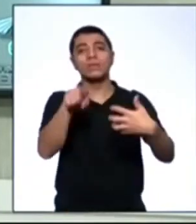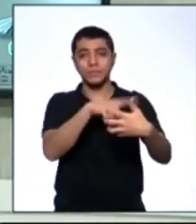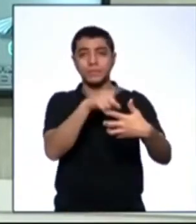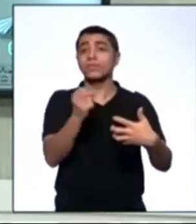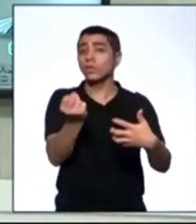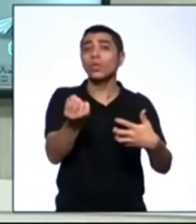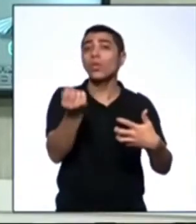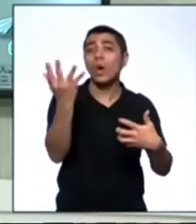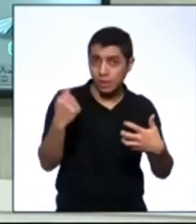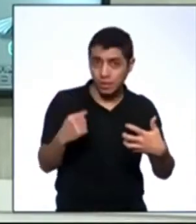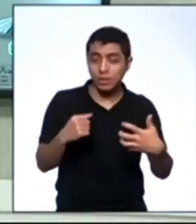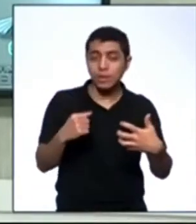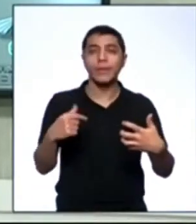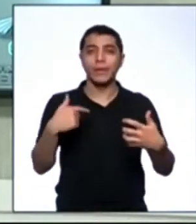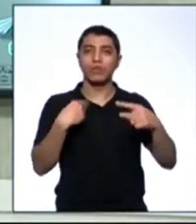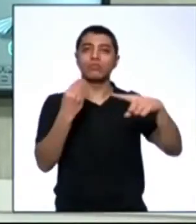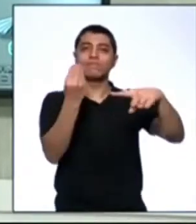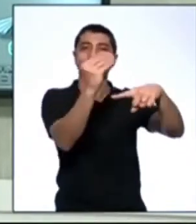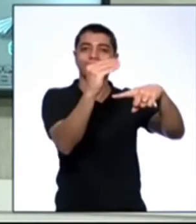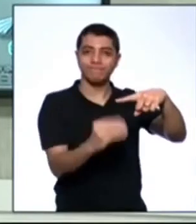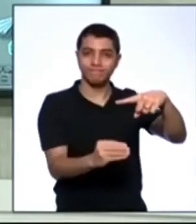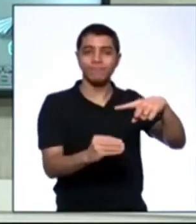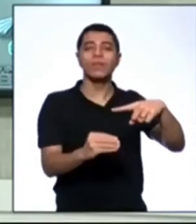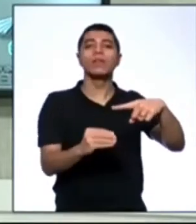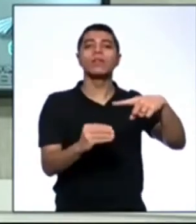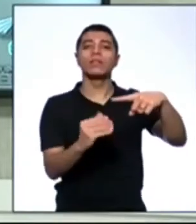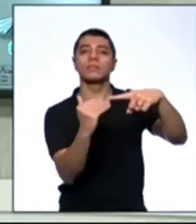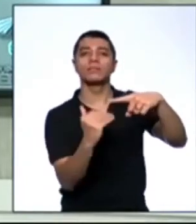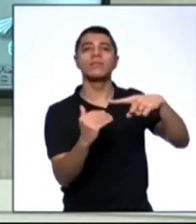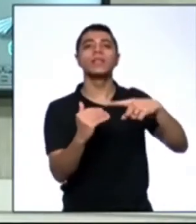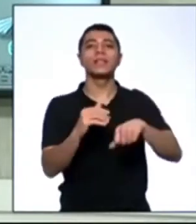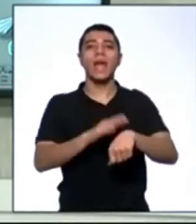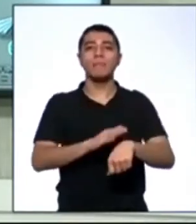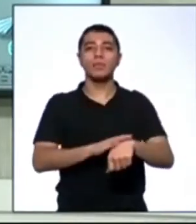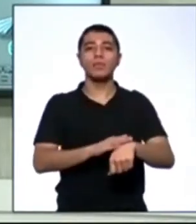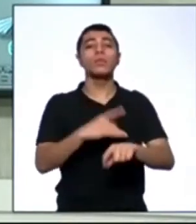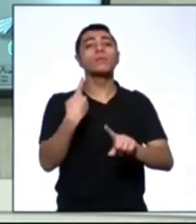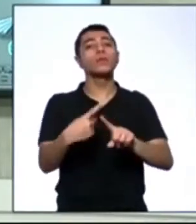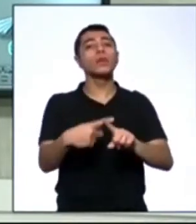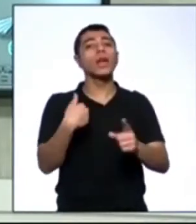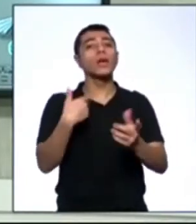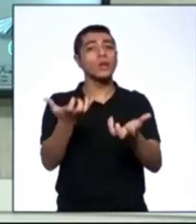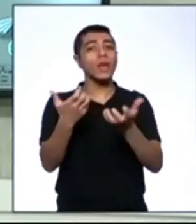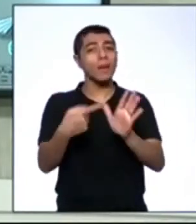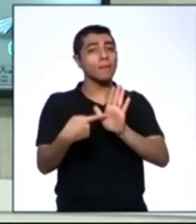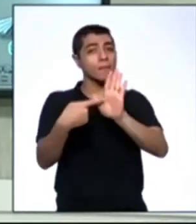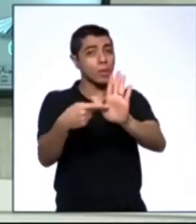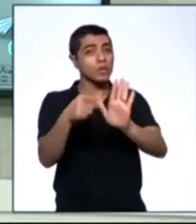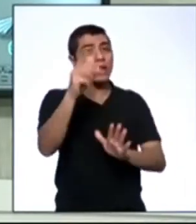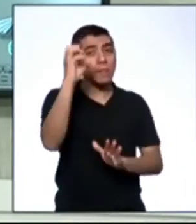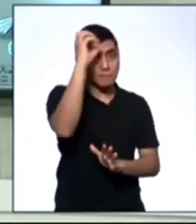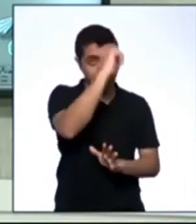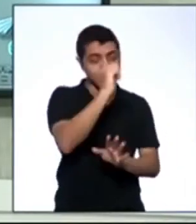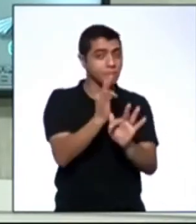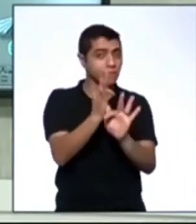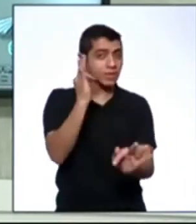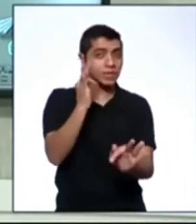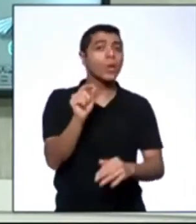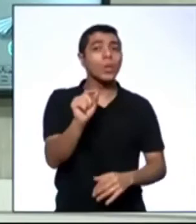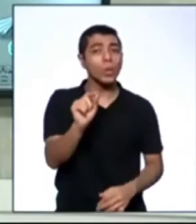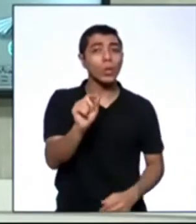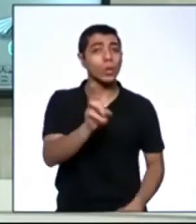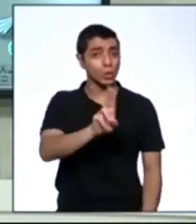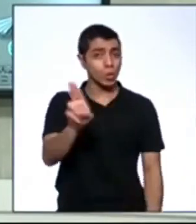fração, para que você conheça a grandeza física chamada frequência. Frequência é uma